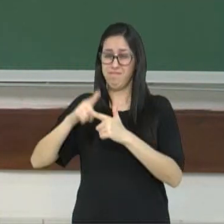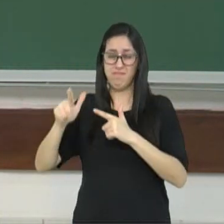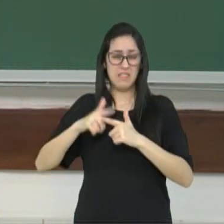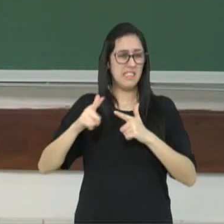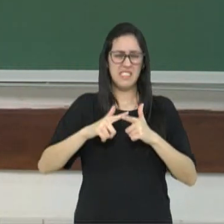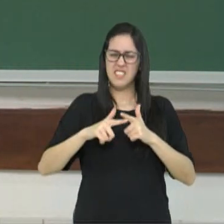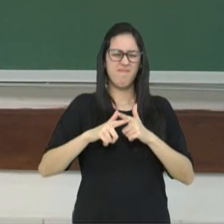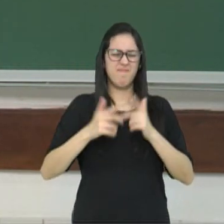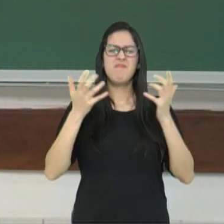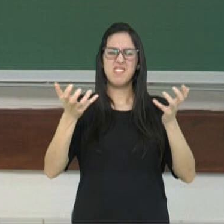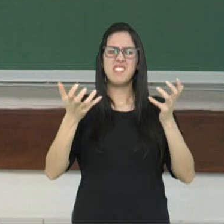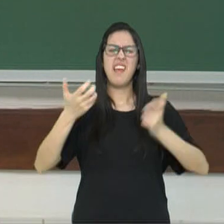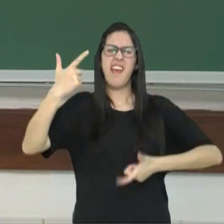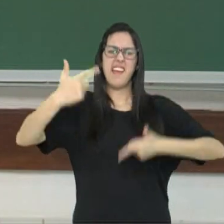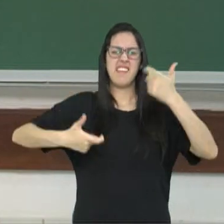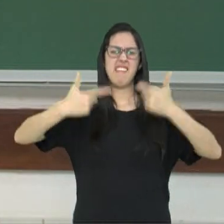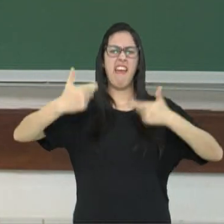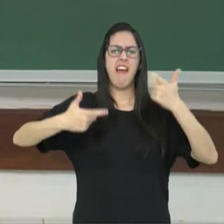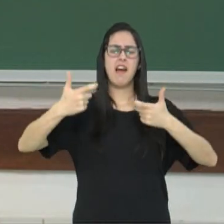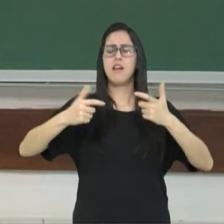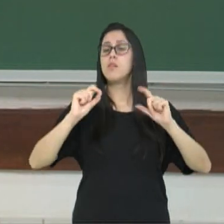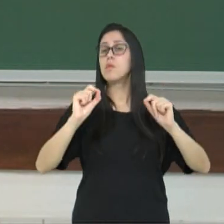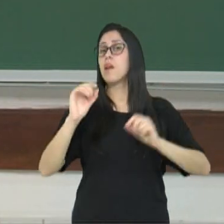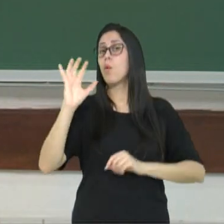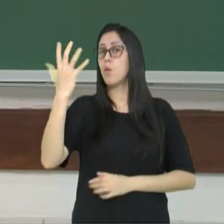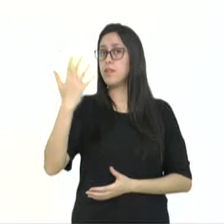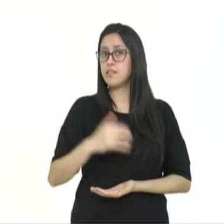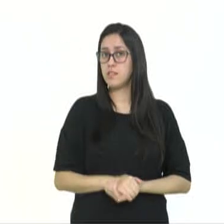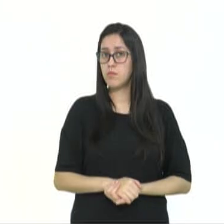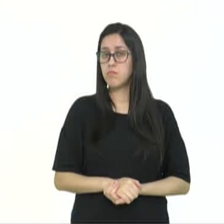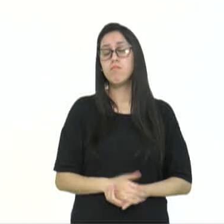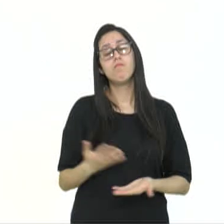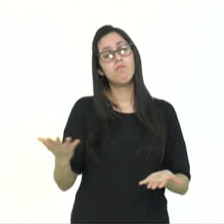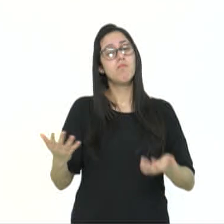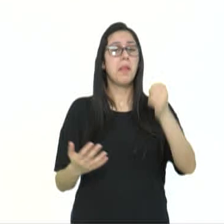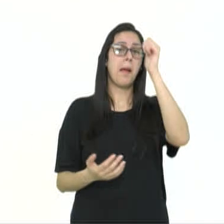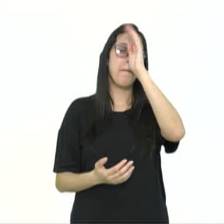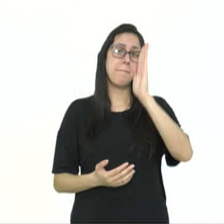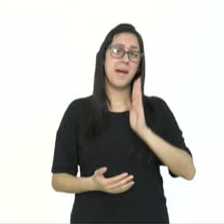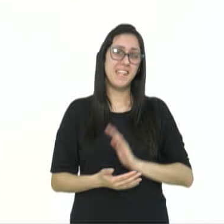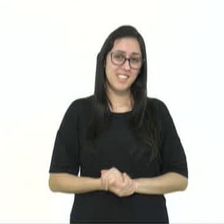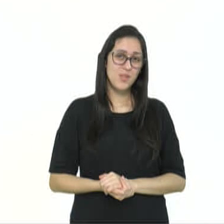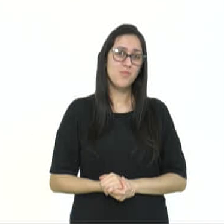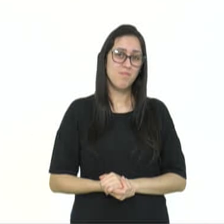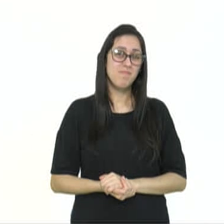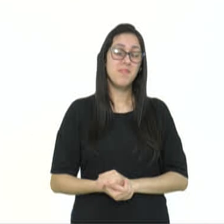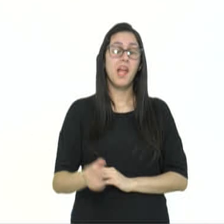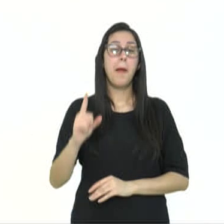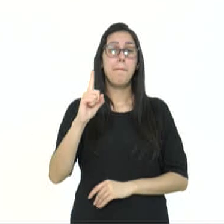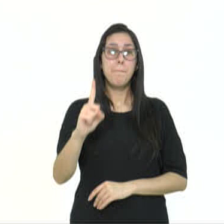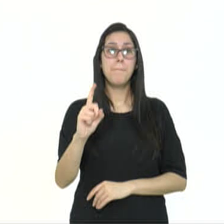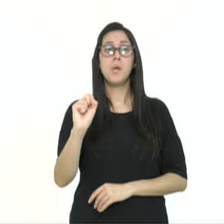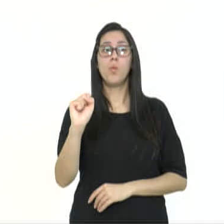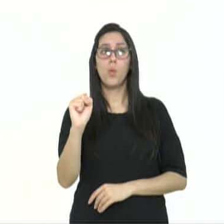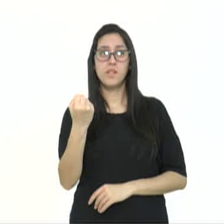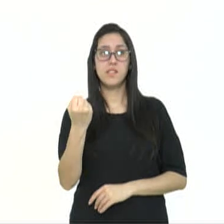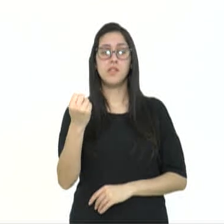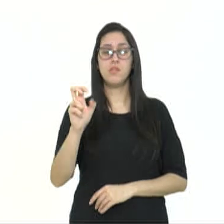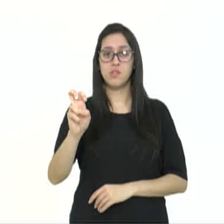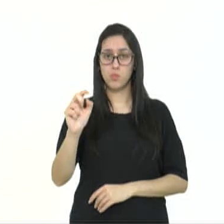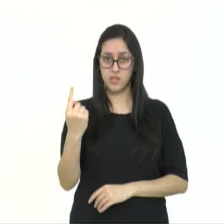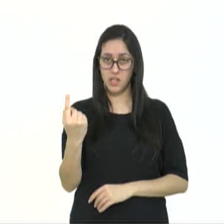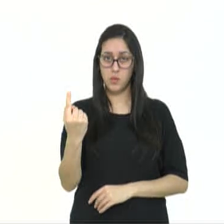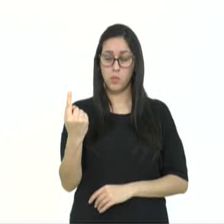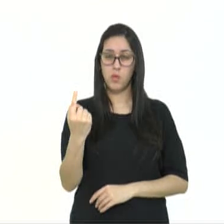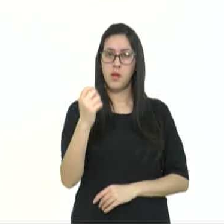a toda essa militarização da região? Vai ser o Brasil. Em 1851, o